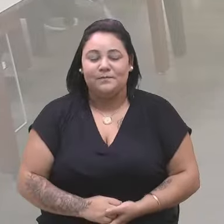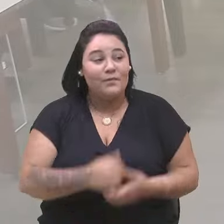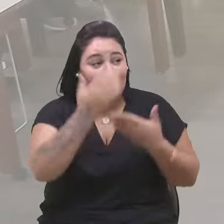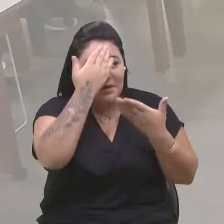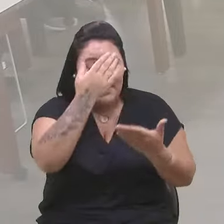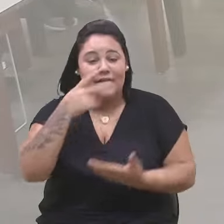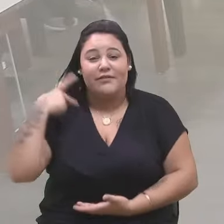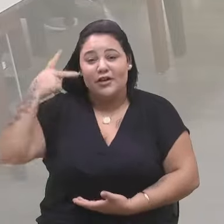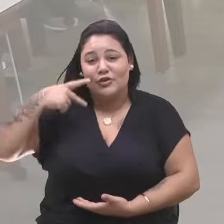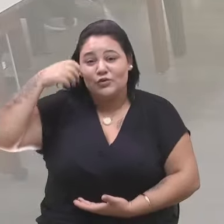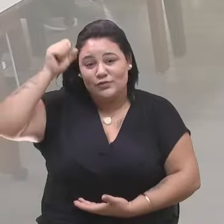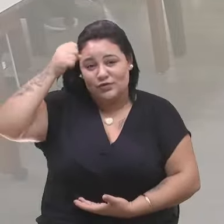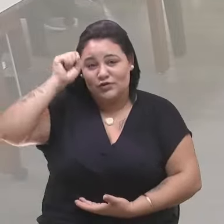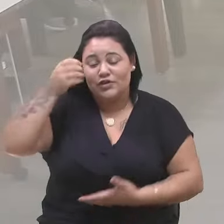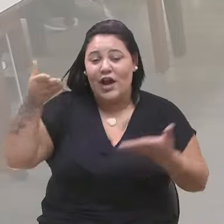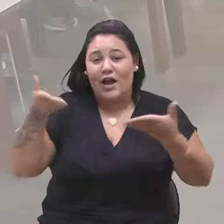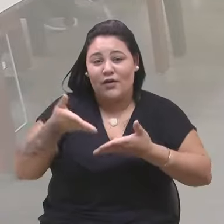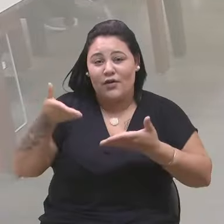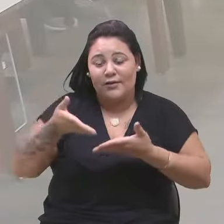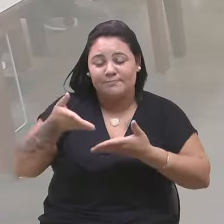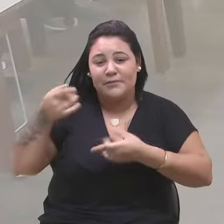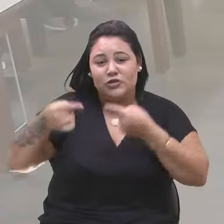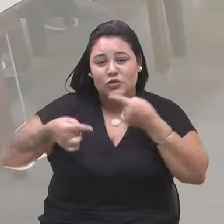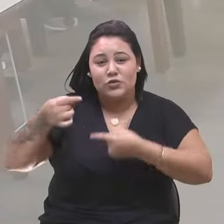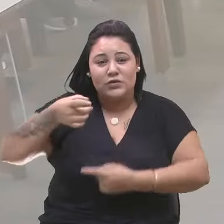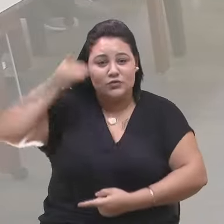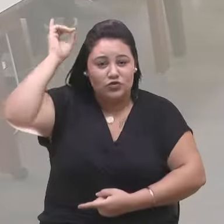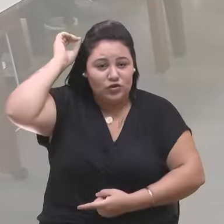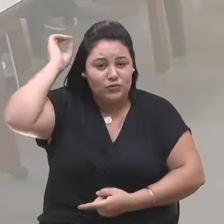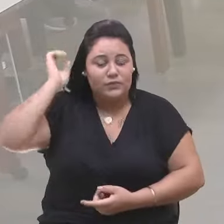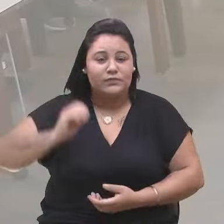para a discussão, o vereador Lucas Dio. Obrigado. Obrigado.